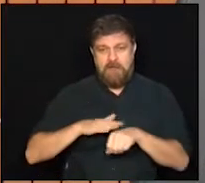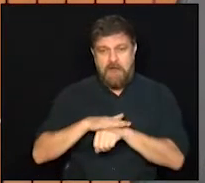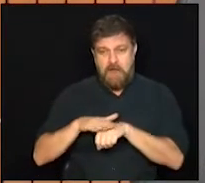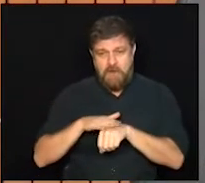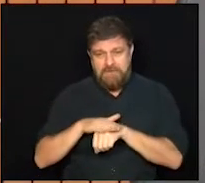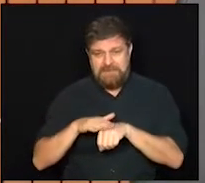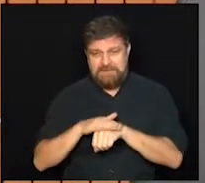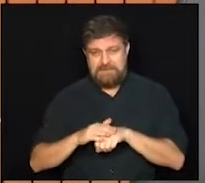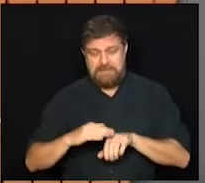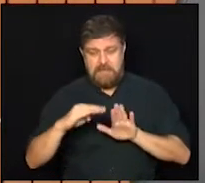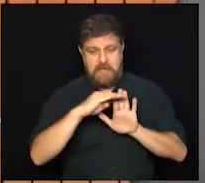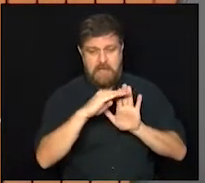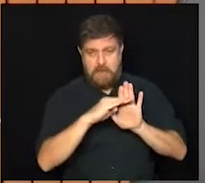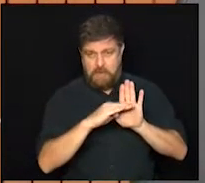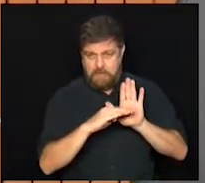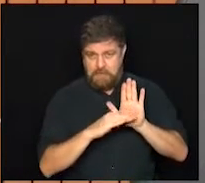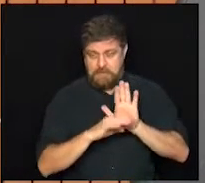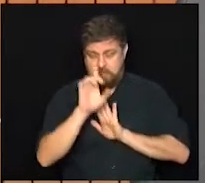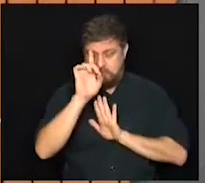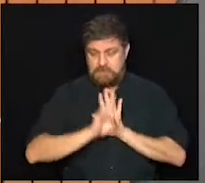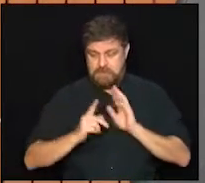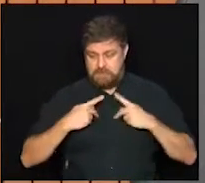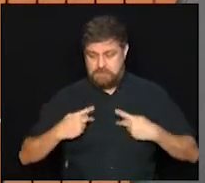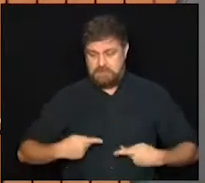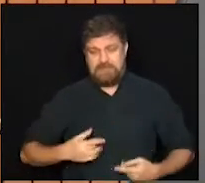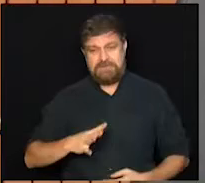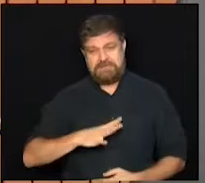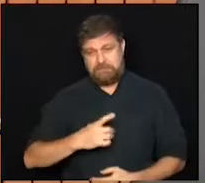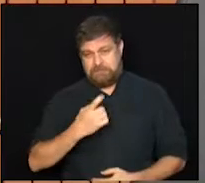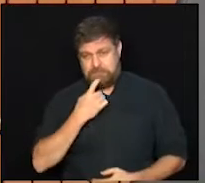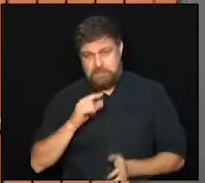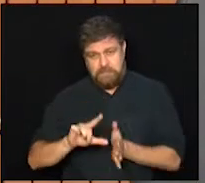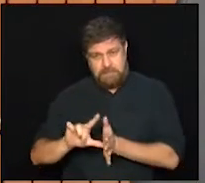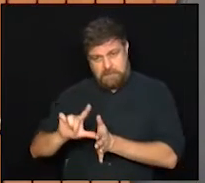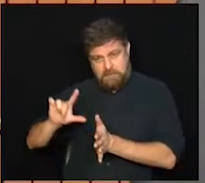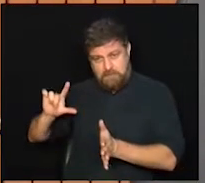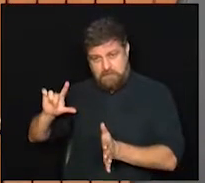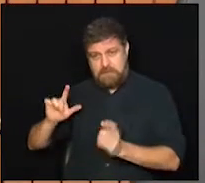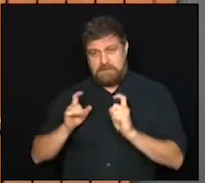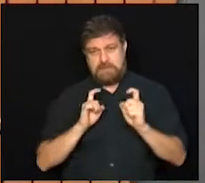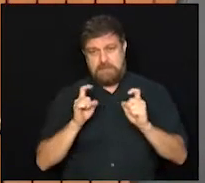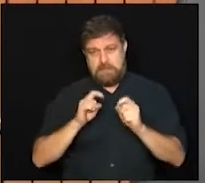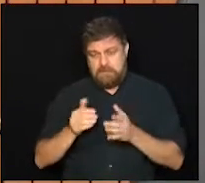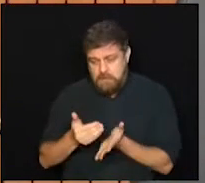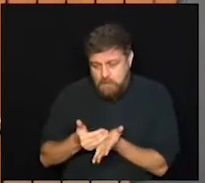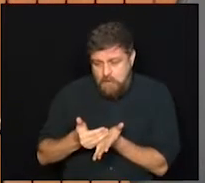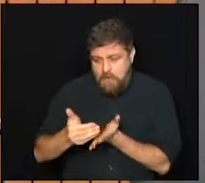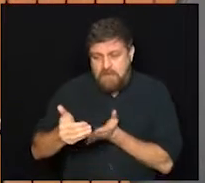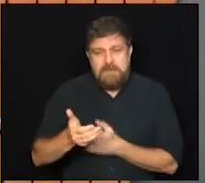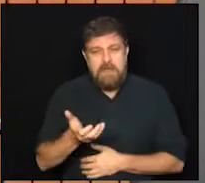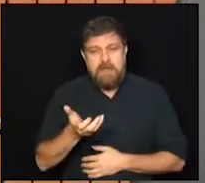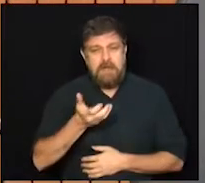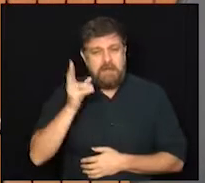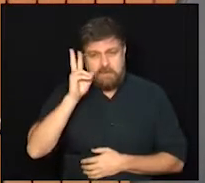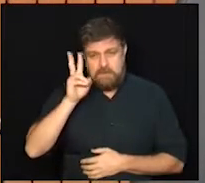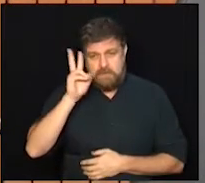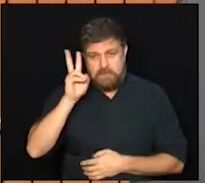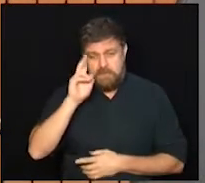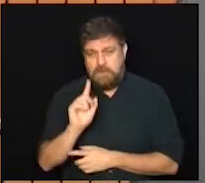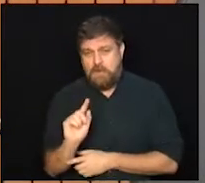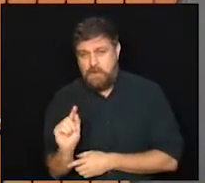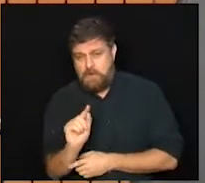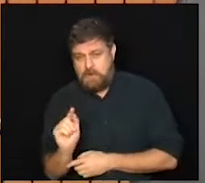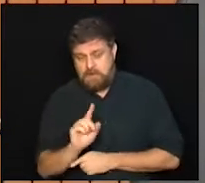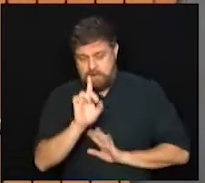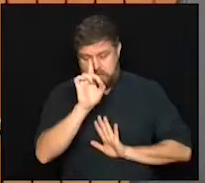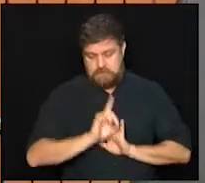Plano Municipal de Direitos Humanos. E antes da gente iniciar a reunião, eu queria lembrá-los que defender os